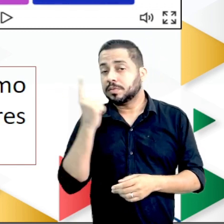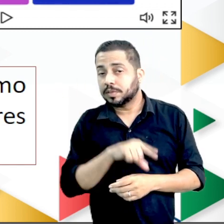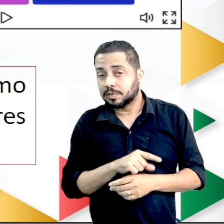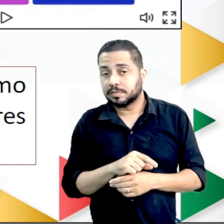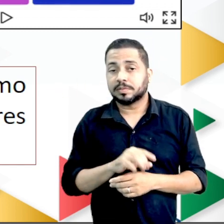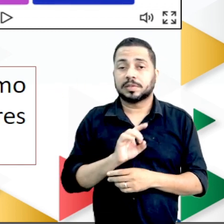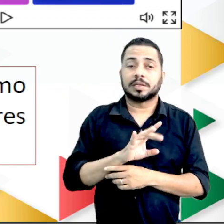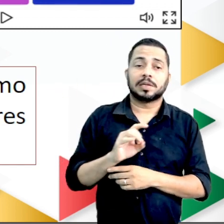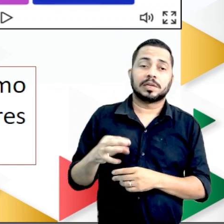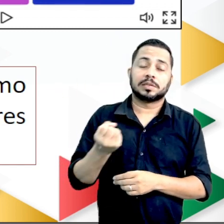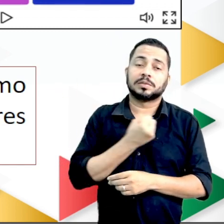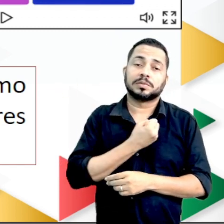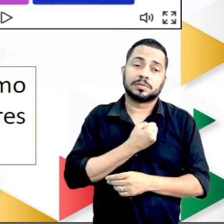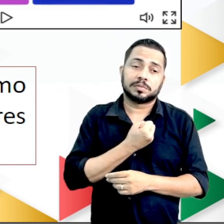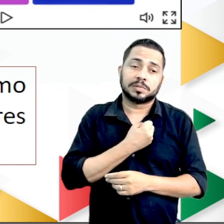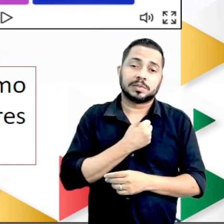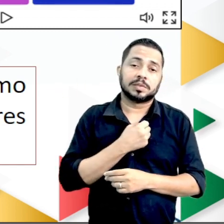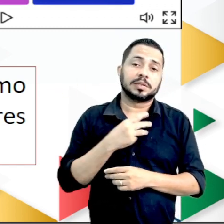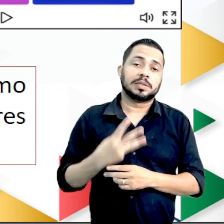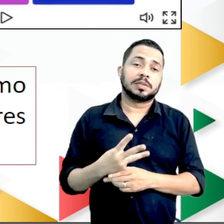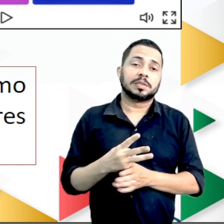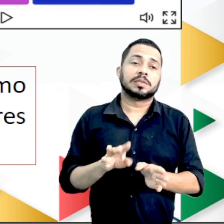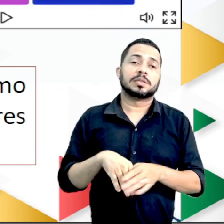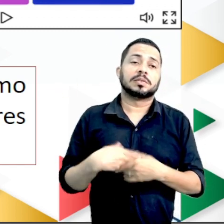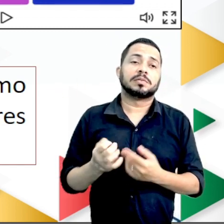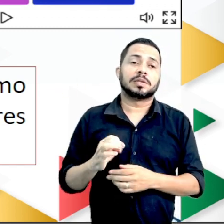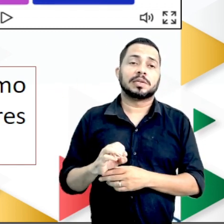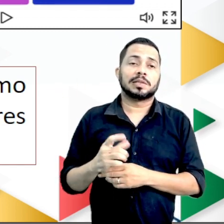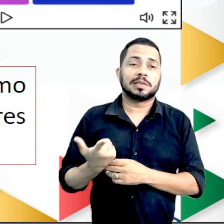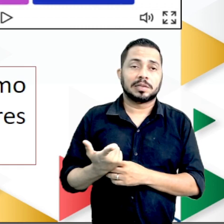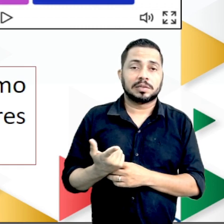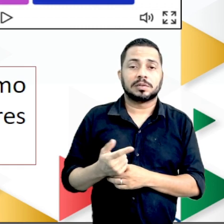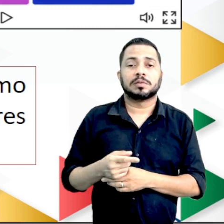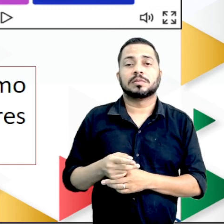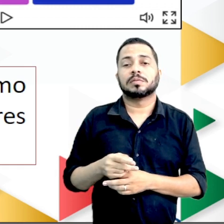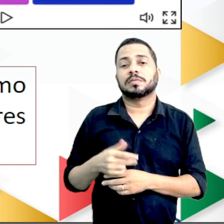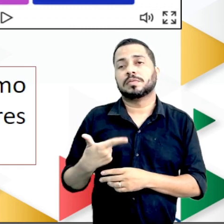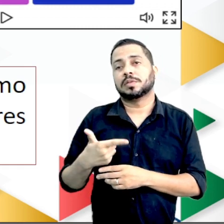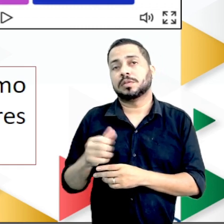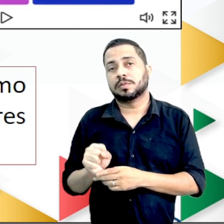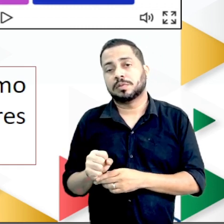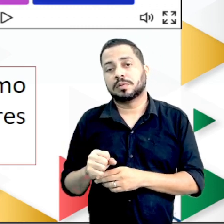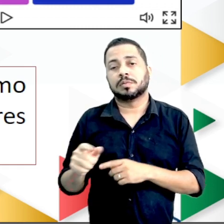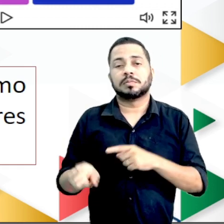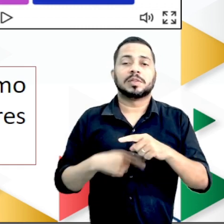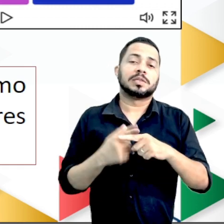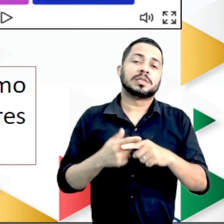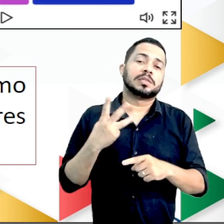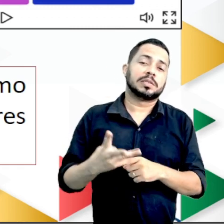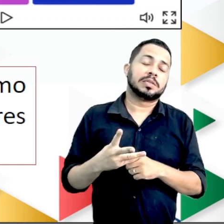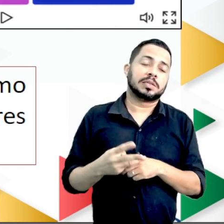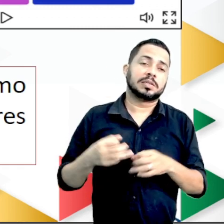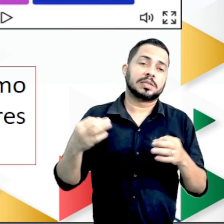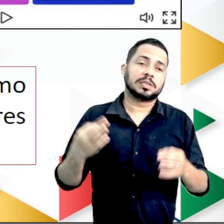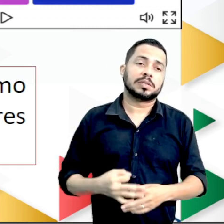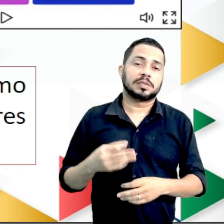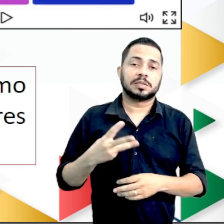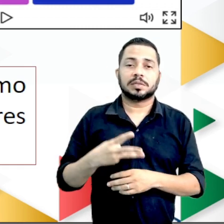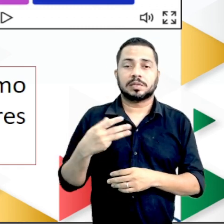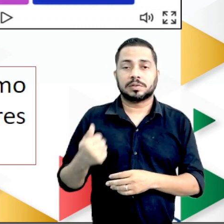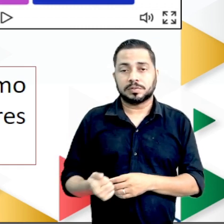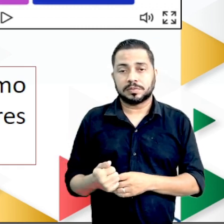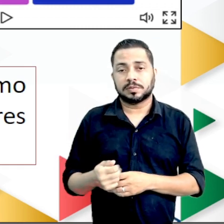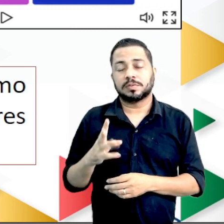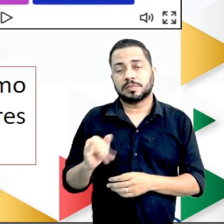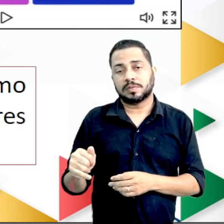a cada número é o 3. Então é claro que o próximo vai ser 28 mais 3, que vai dar exatamente o número 31 e